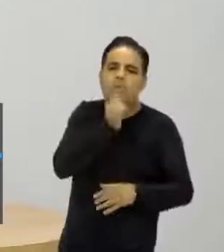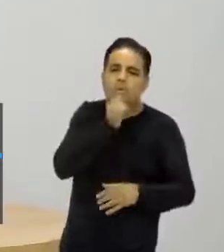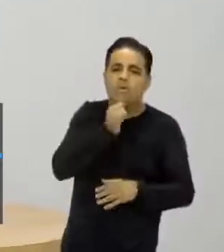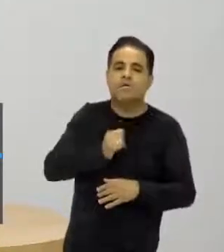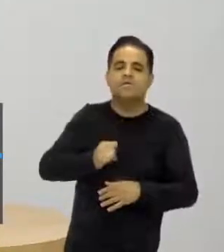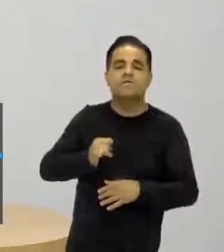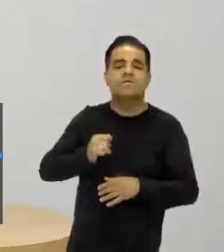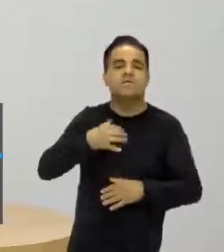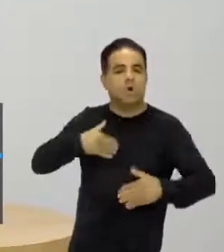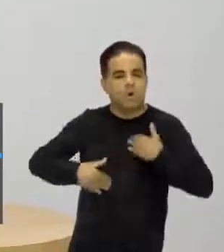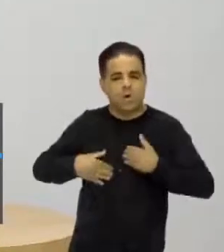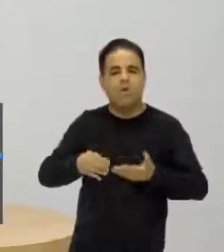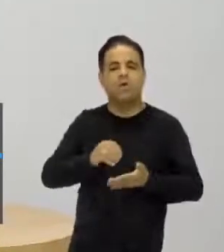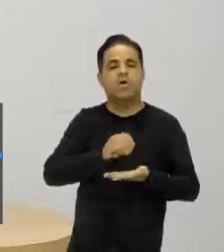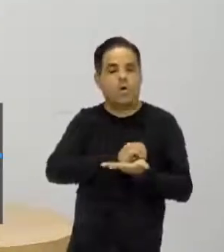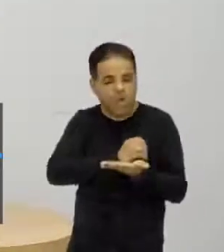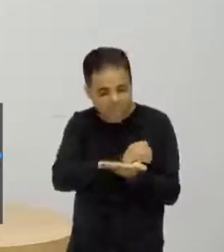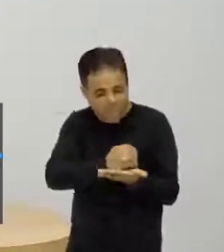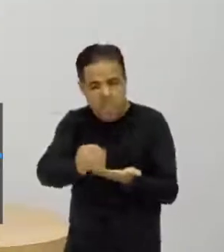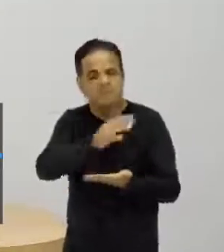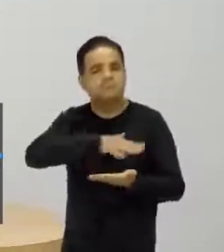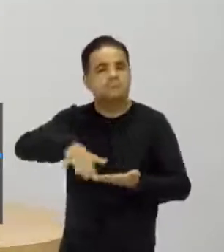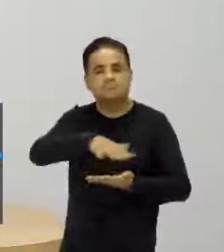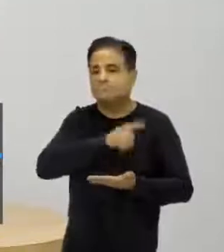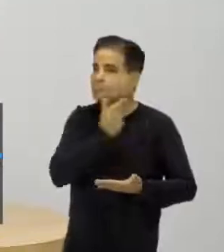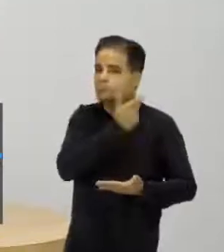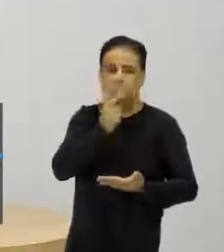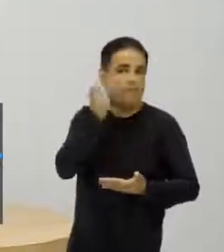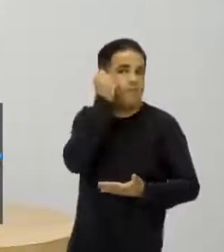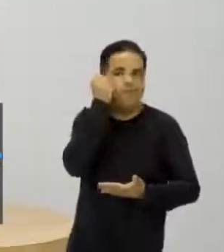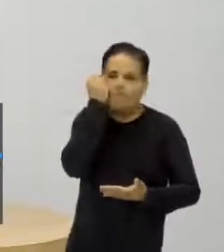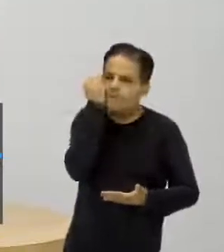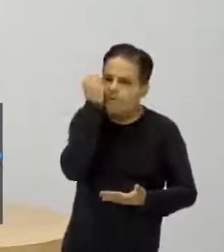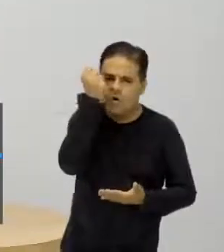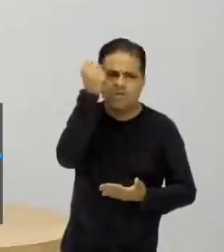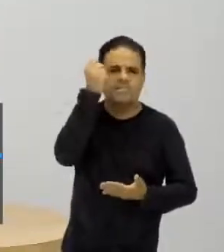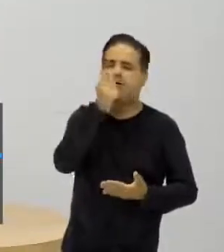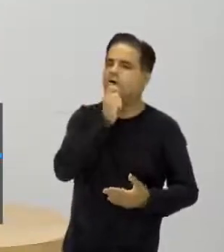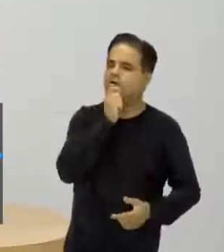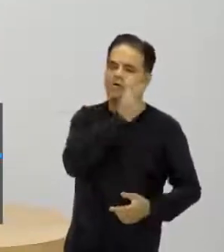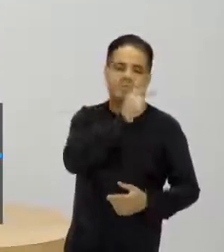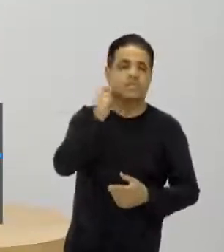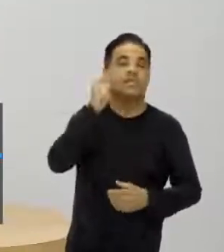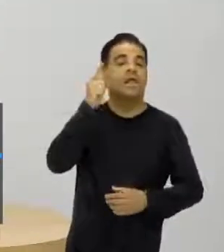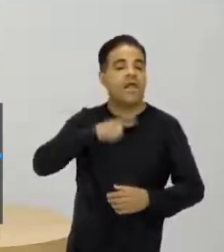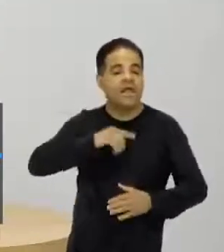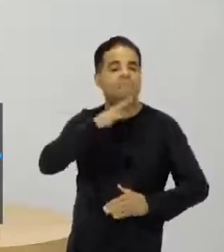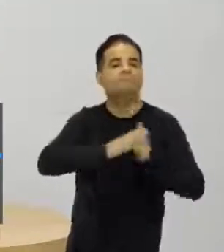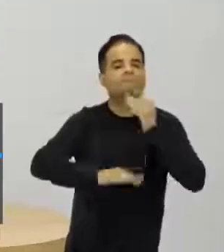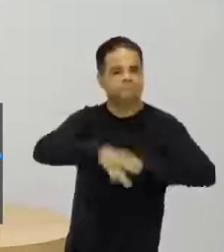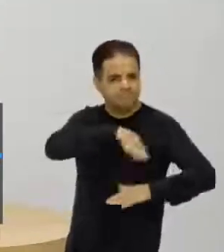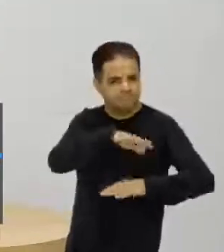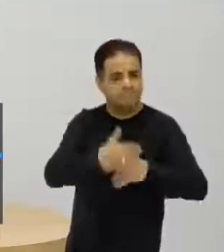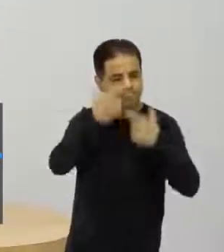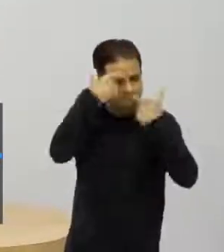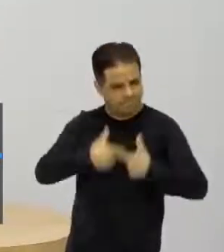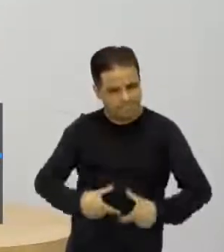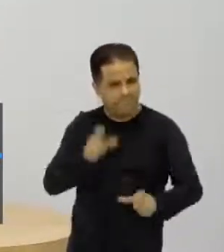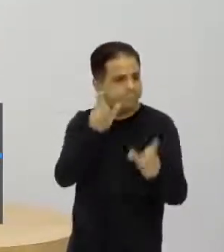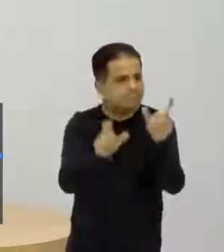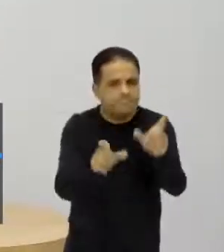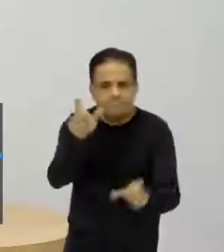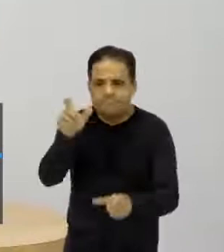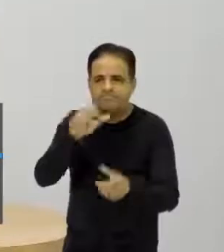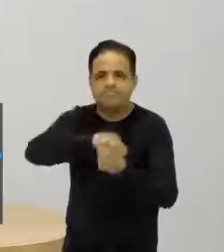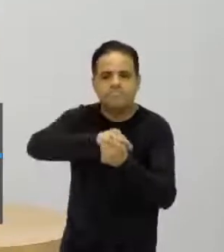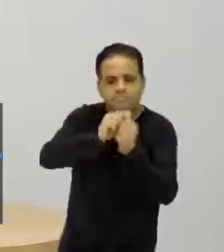aos organismos em relação ao outro. Sim. Mas não existe força, mas sim existe a aptidão. Então, os organismos que são